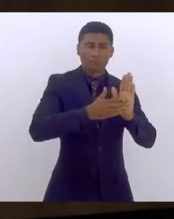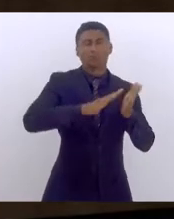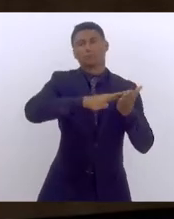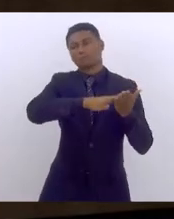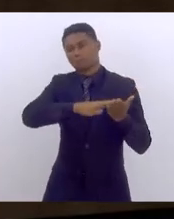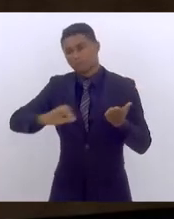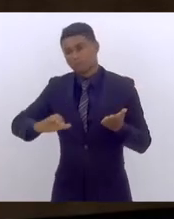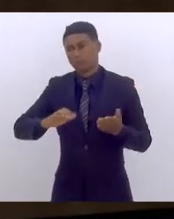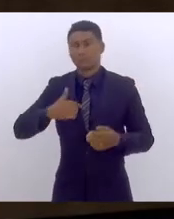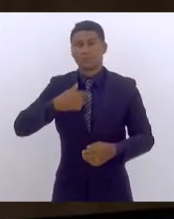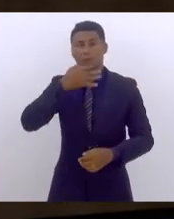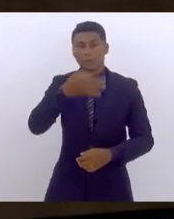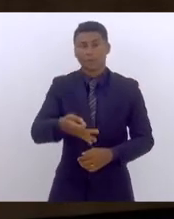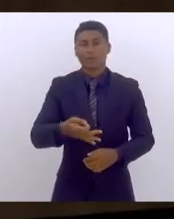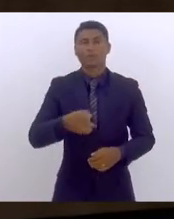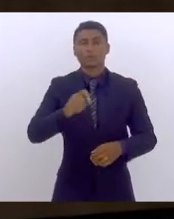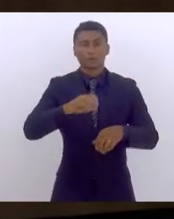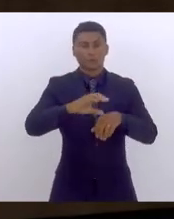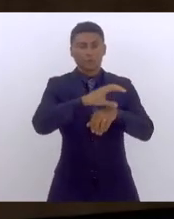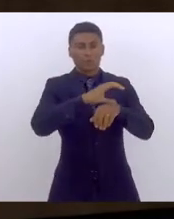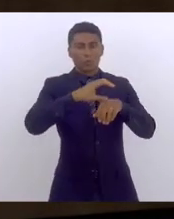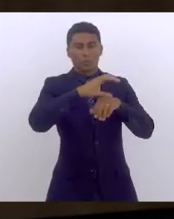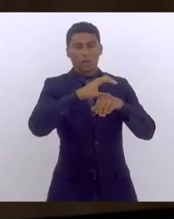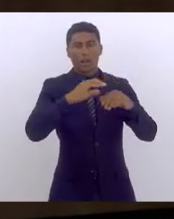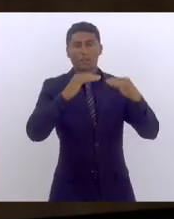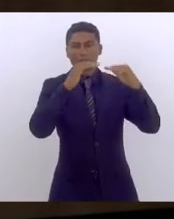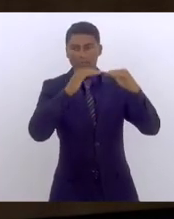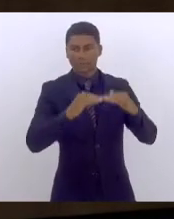eu vou dar o parecer pela constitucionalidade